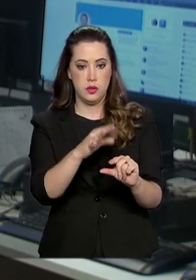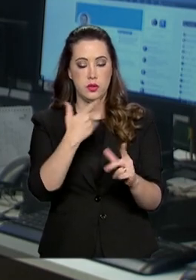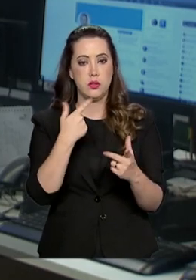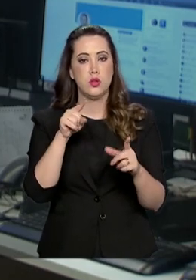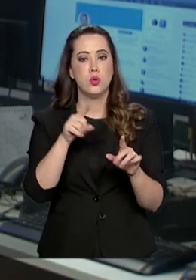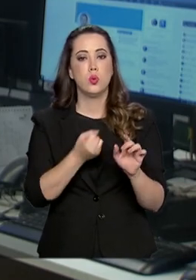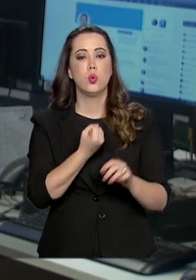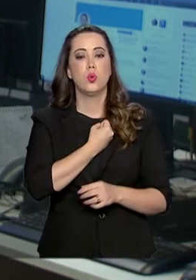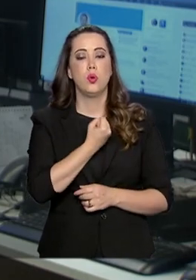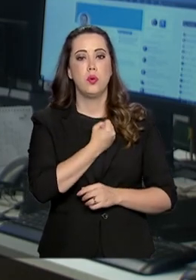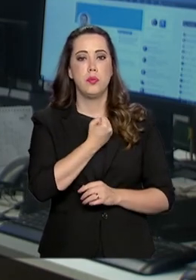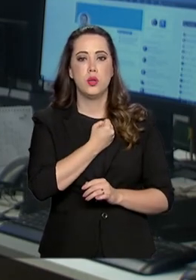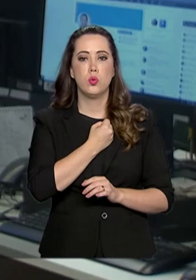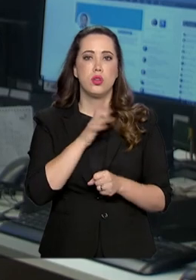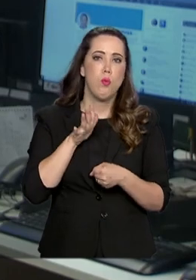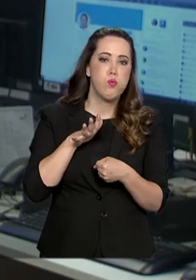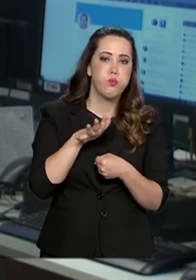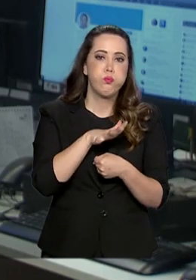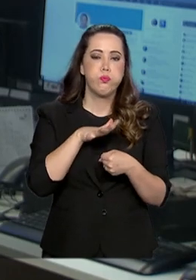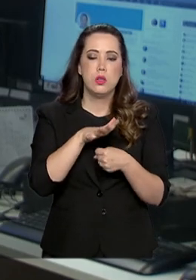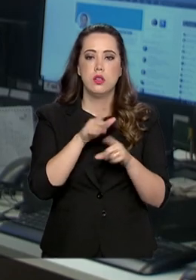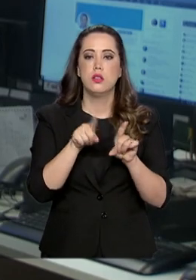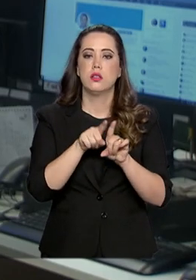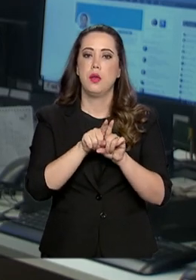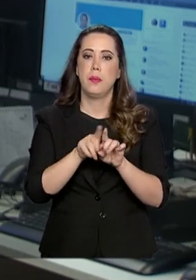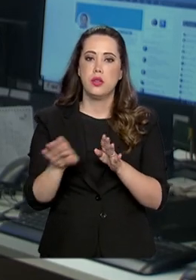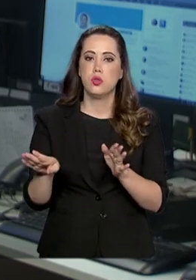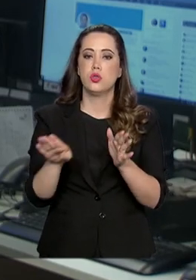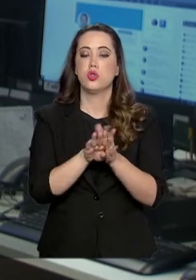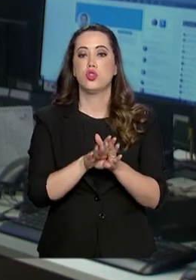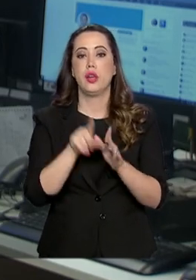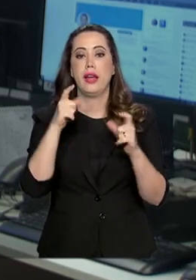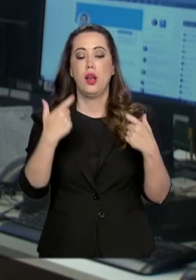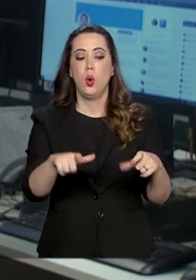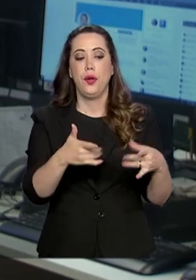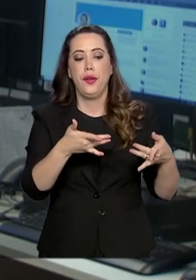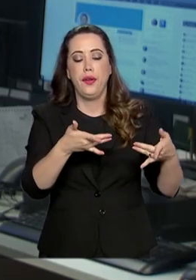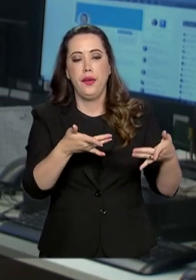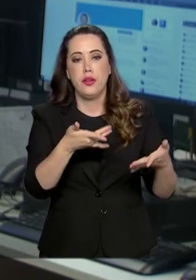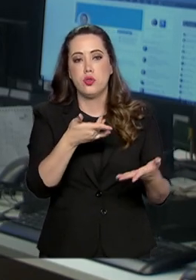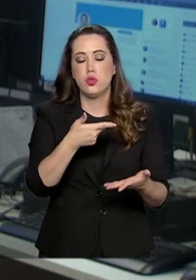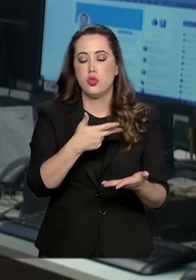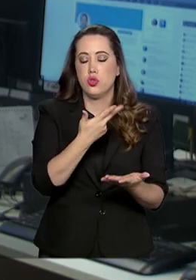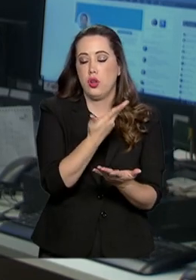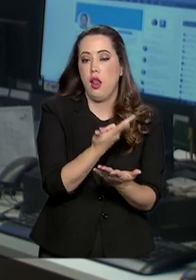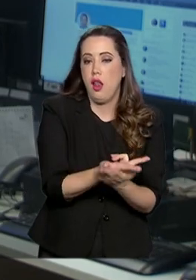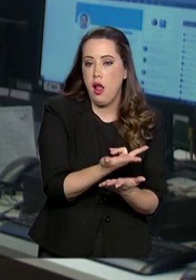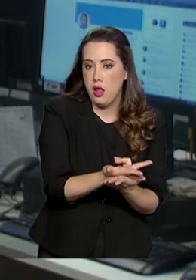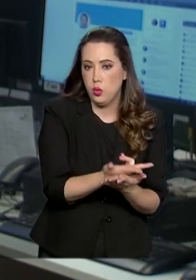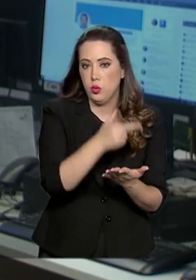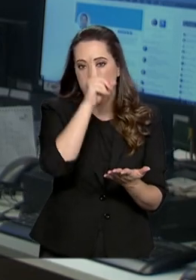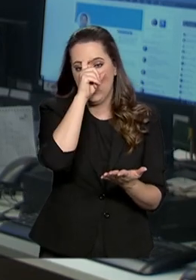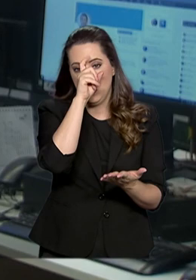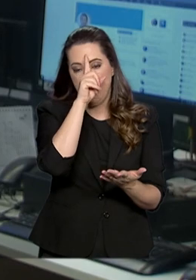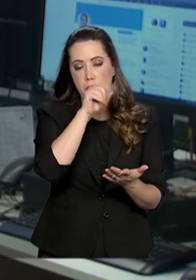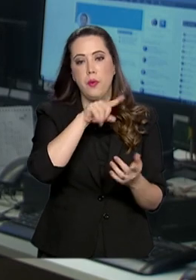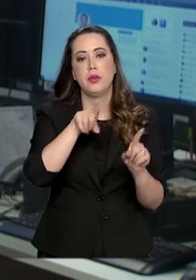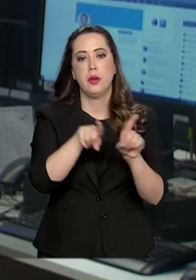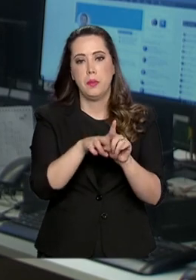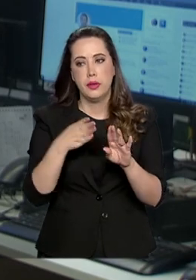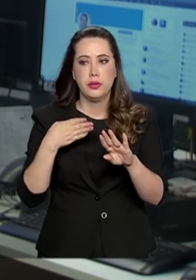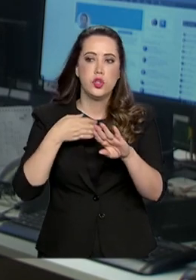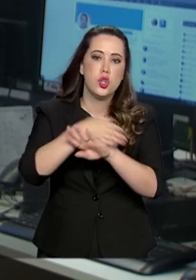superlotação. Foram reduzidos também o tempo para a chegada em um leito de internação hospitalar e o tempo de passagem pela